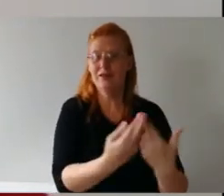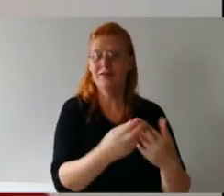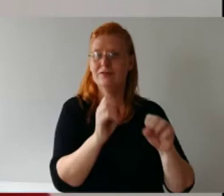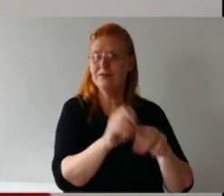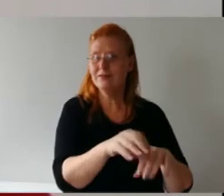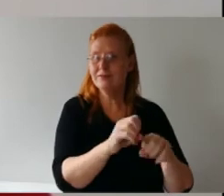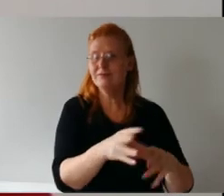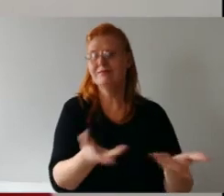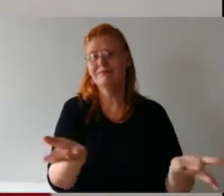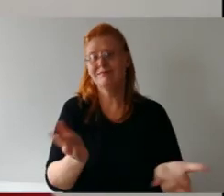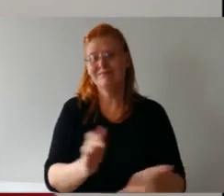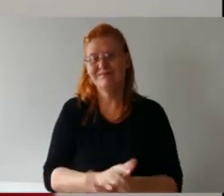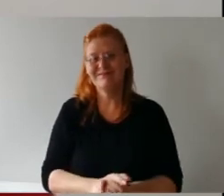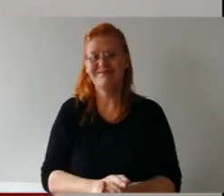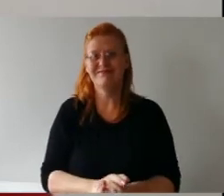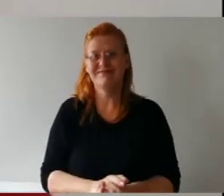ministrava.